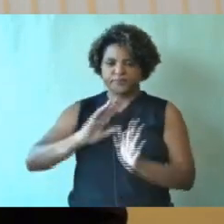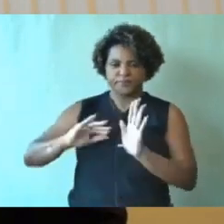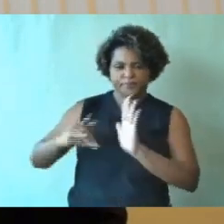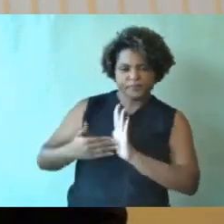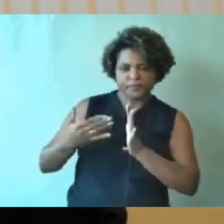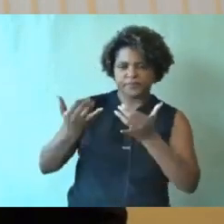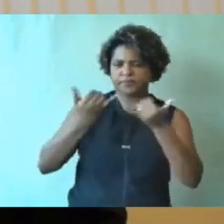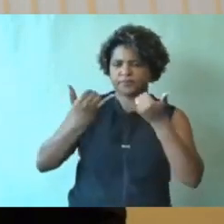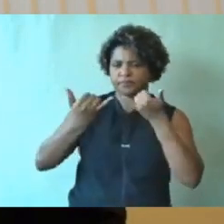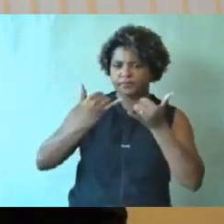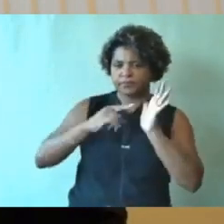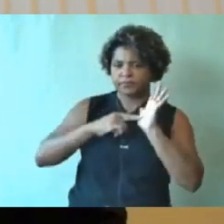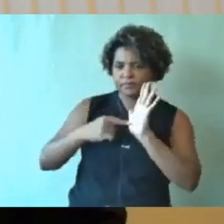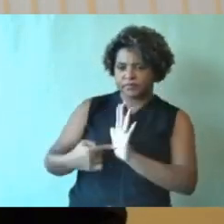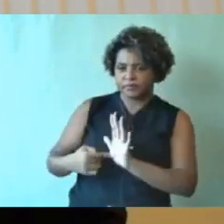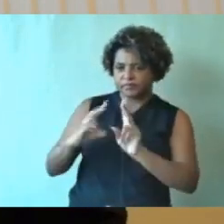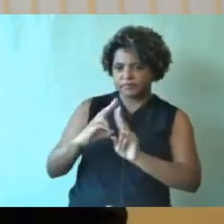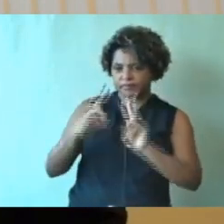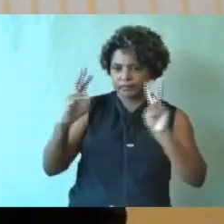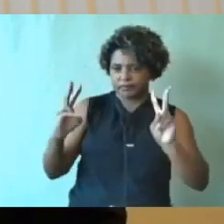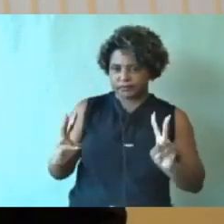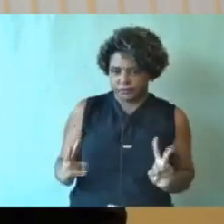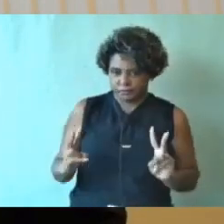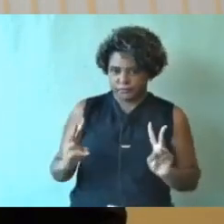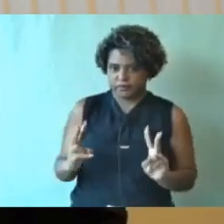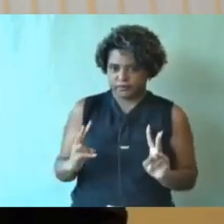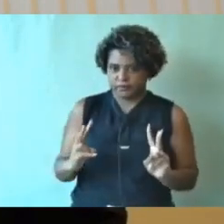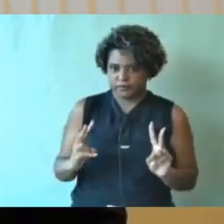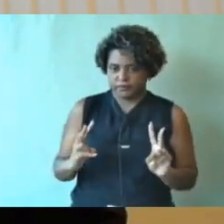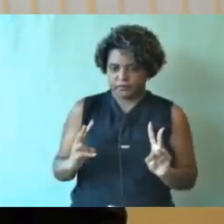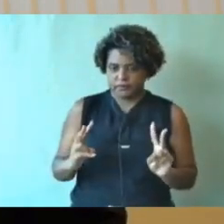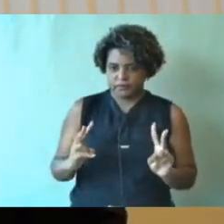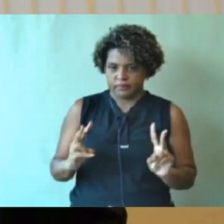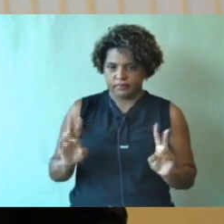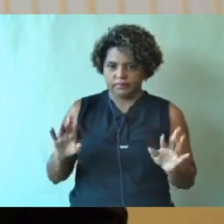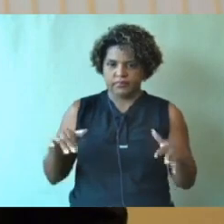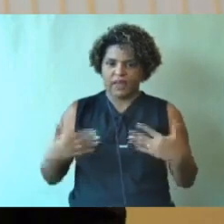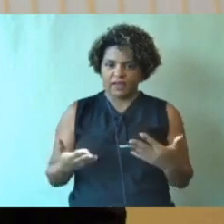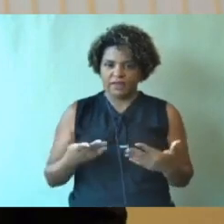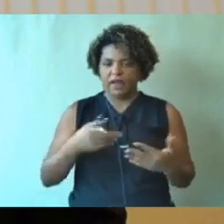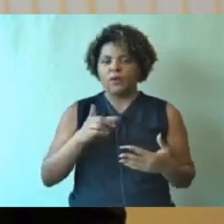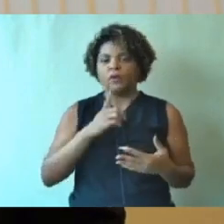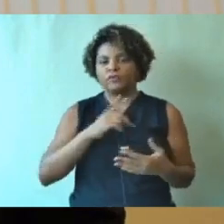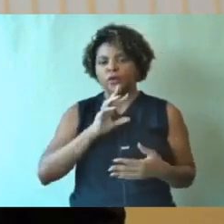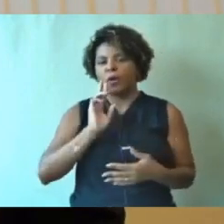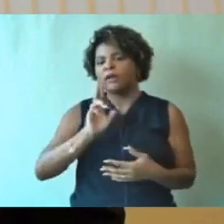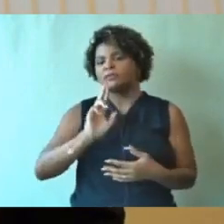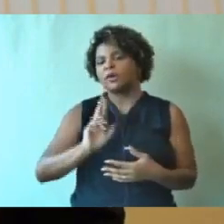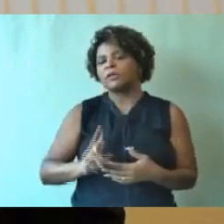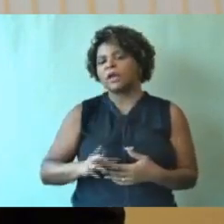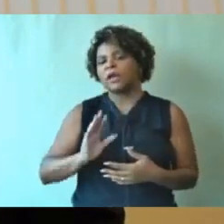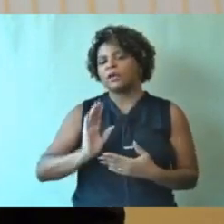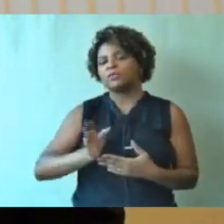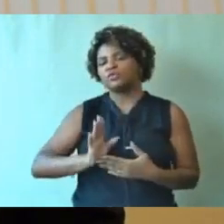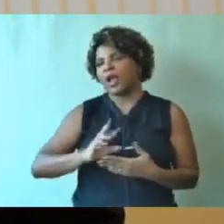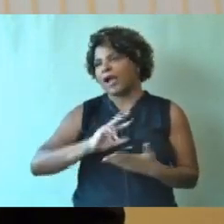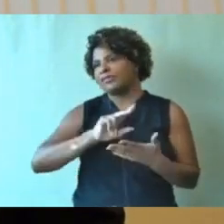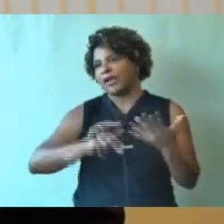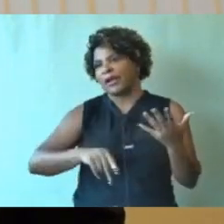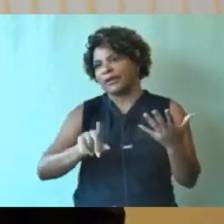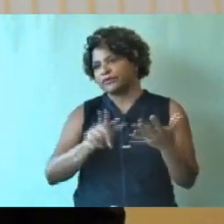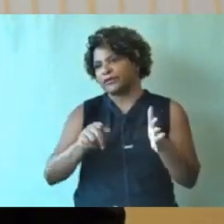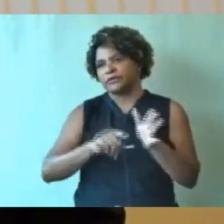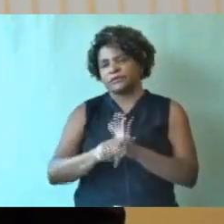eletronicamente. Né? Então, estou até indo de perguntas para frente aí, eu estou falando a mais aí. Mas vocês hoje têm condição, vocês,